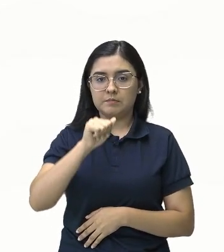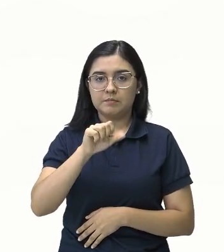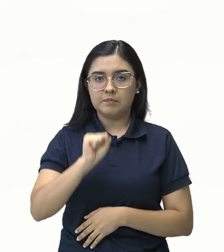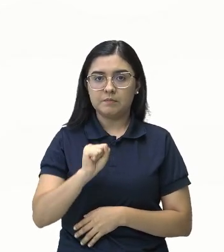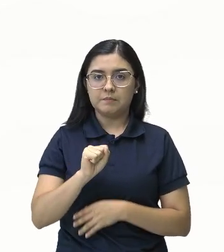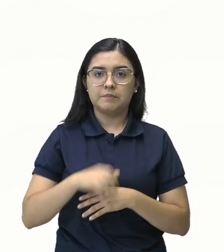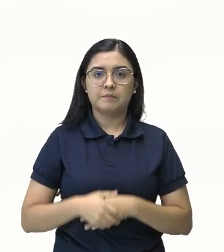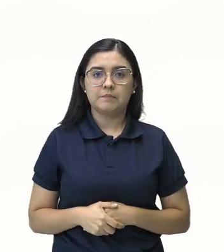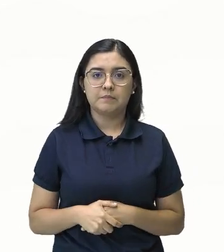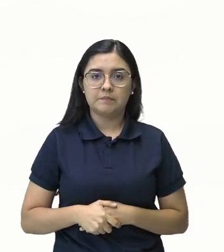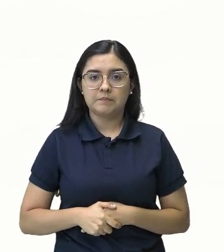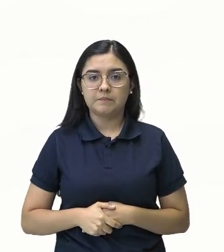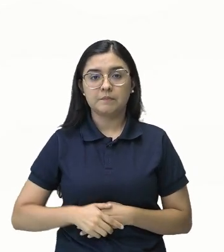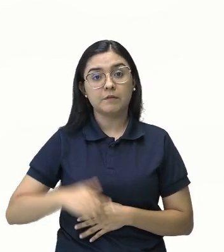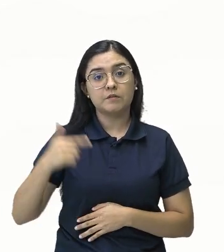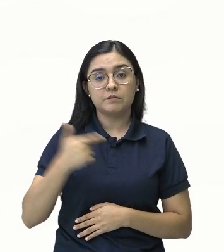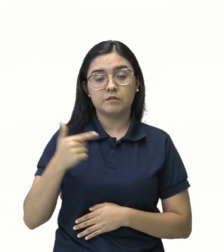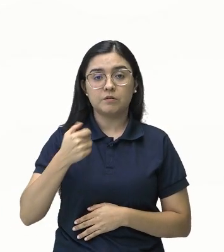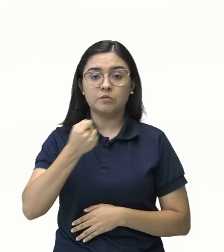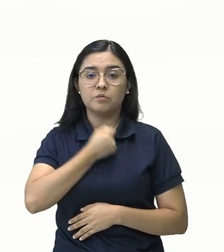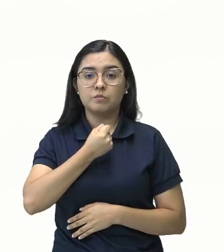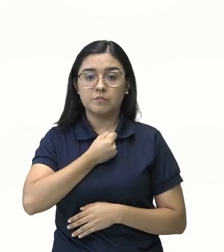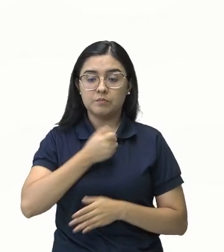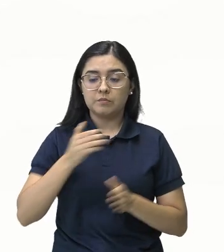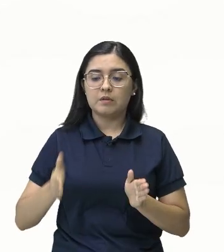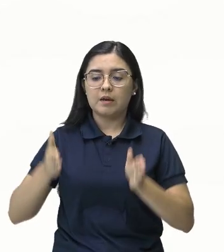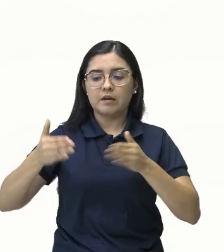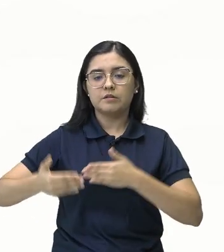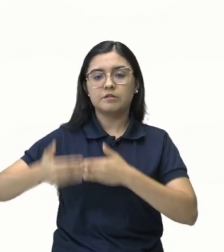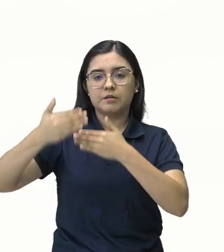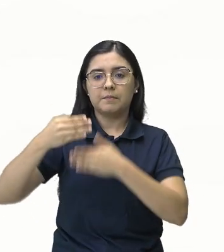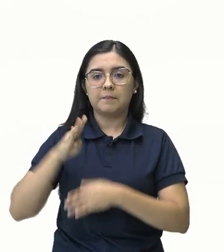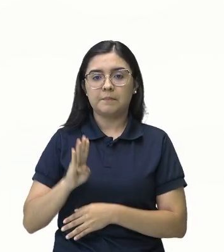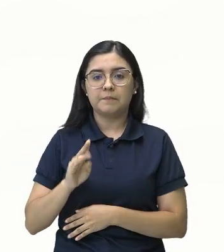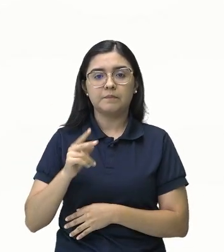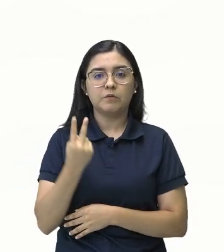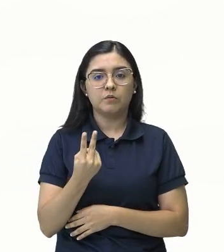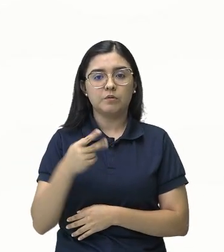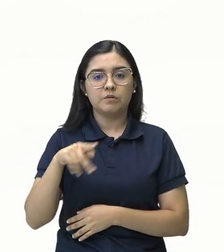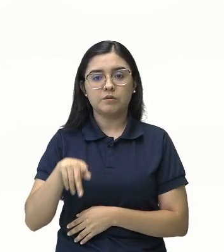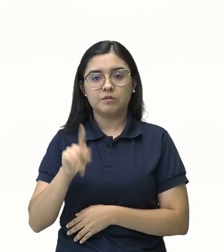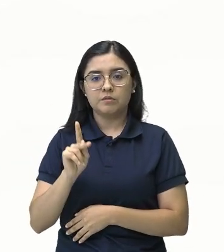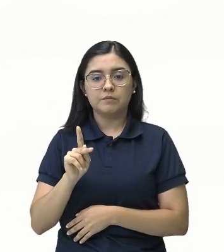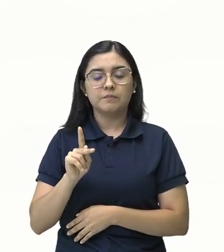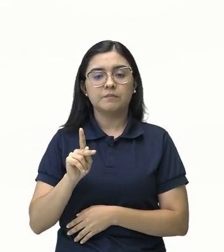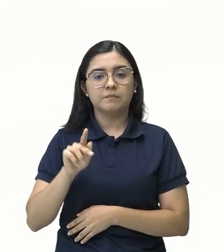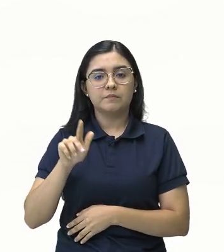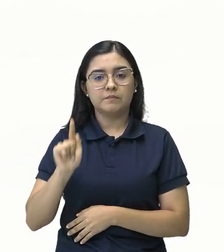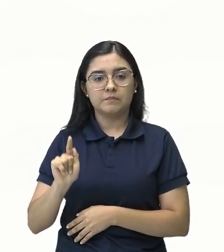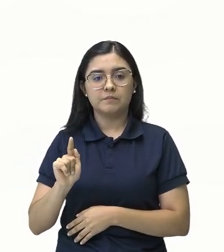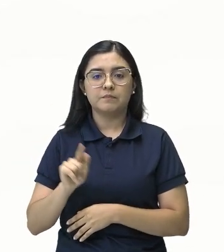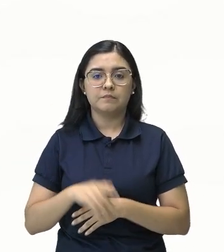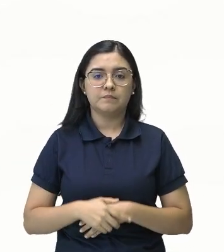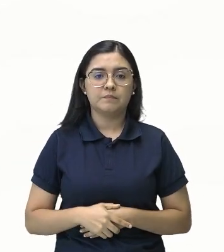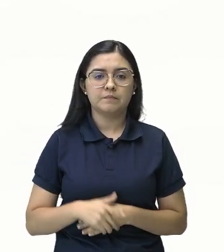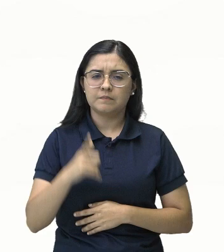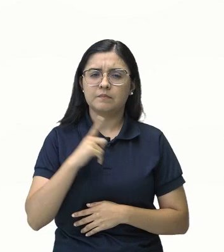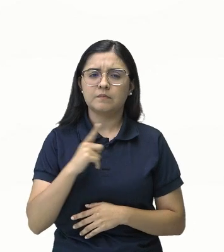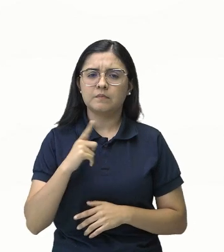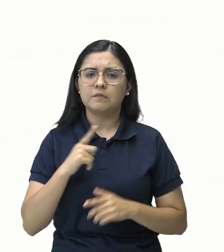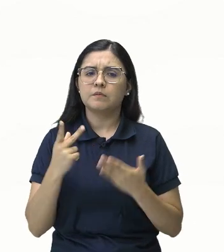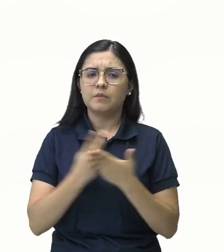Tá? E o nosso segundo número da caixa B, 2 quilos. Vocês estão reparando que tem alguma coisa